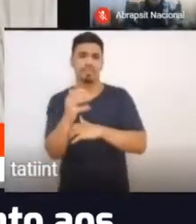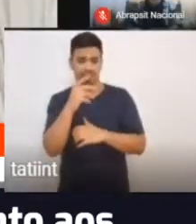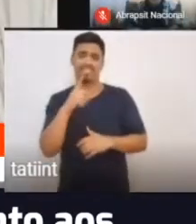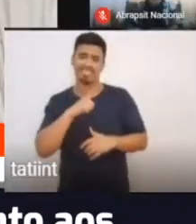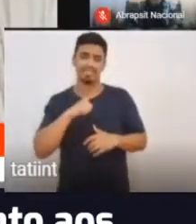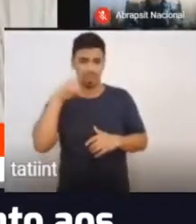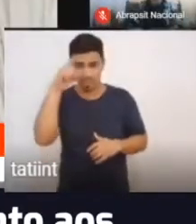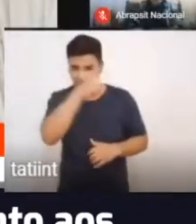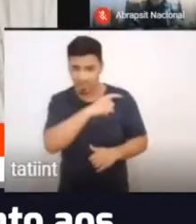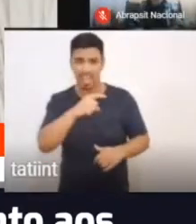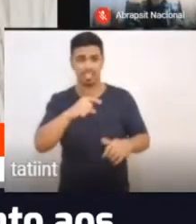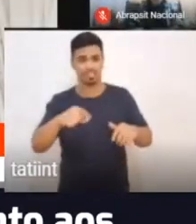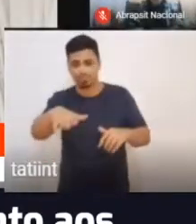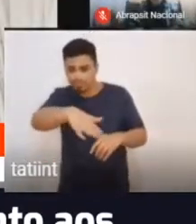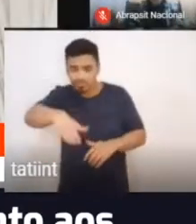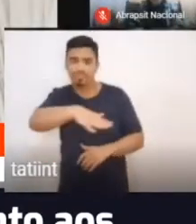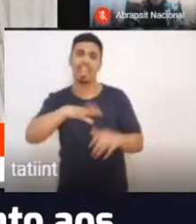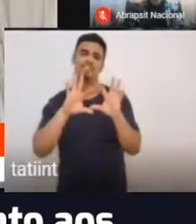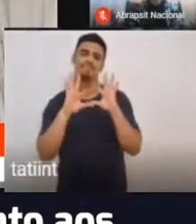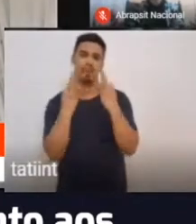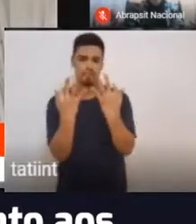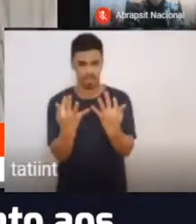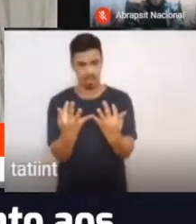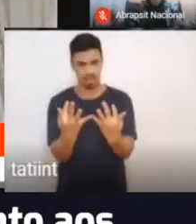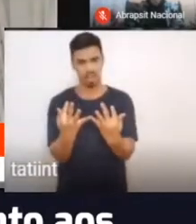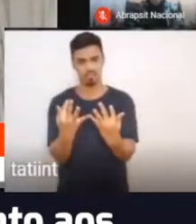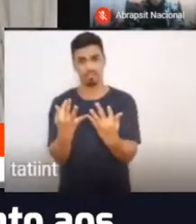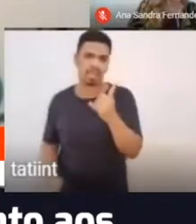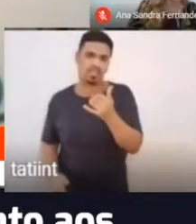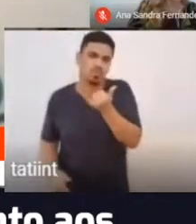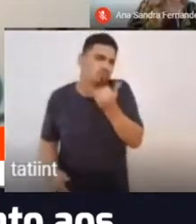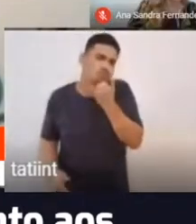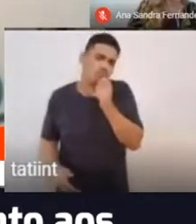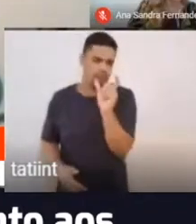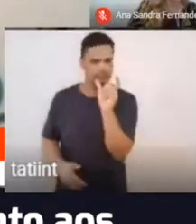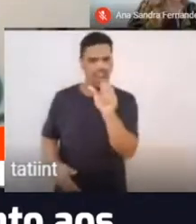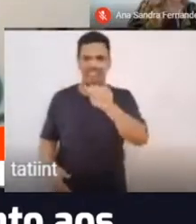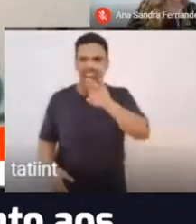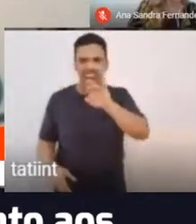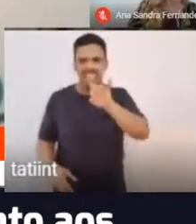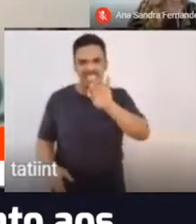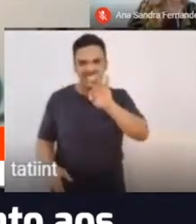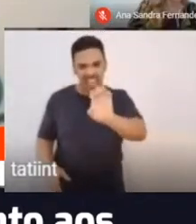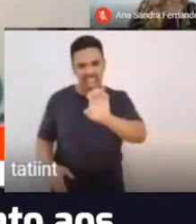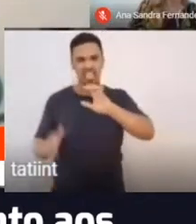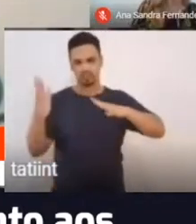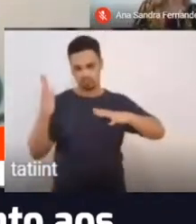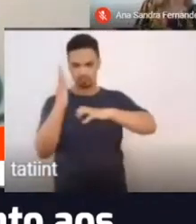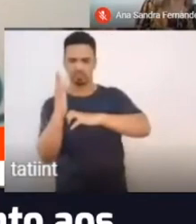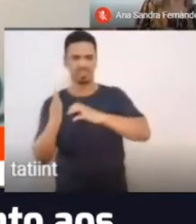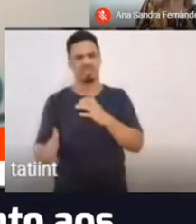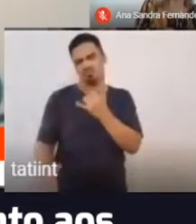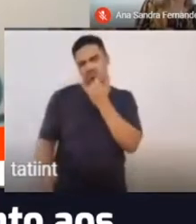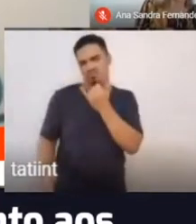de Trânsito Brasileiro. Desde o início da tramitação da matéria, proposta pelo Poder Executivo, o CFP e a Abrapsit têm